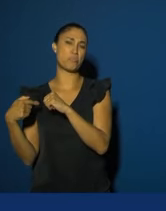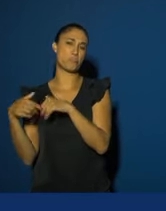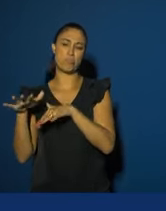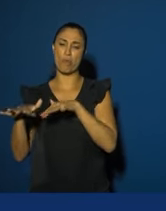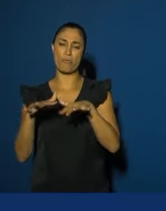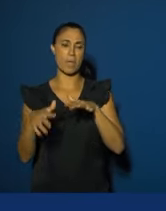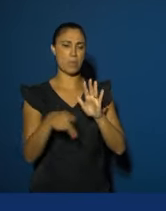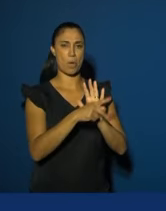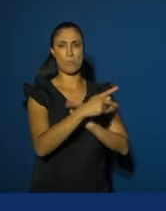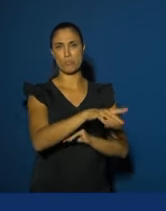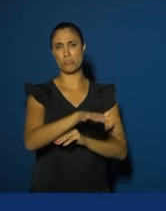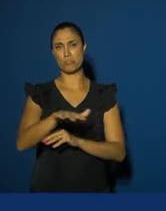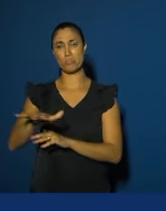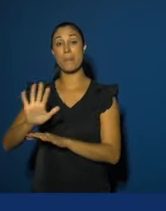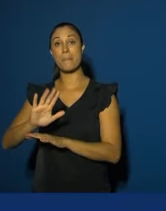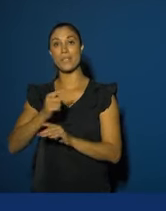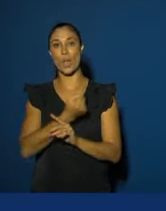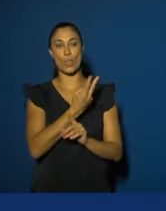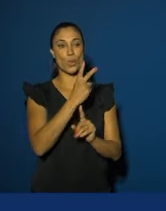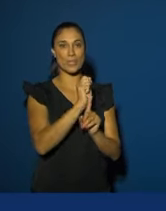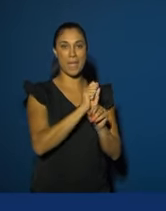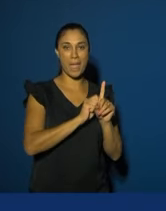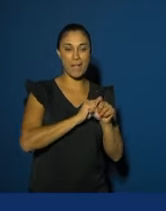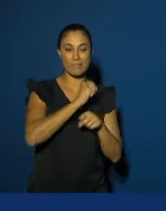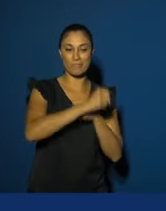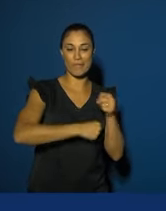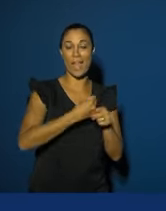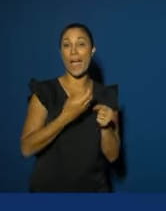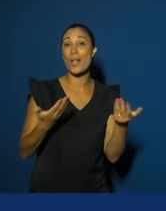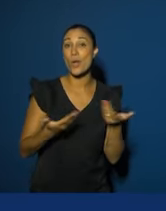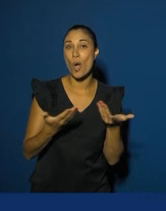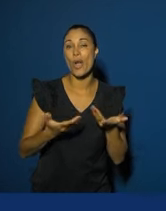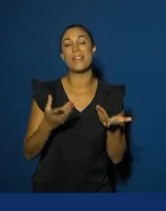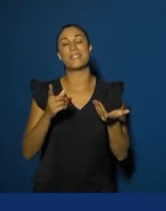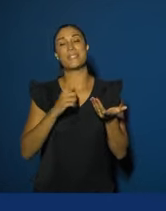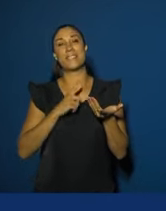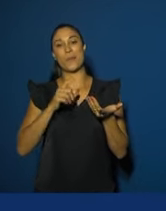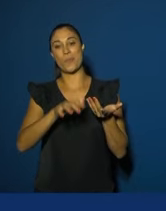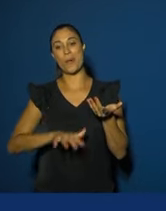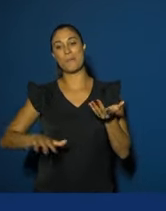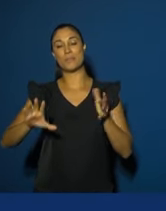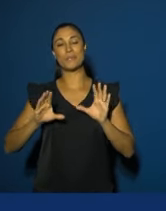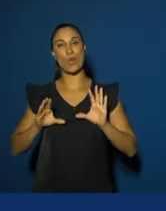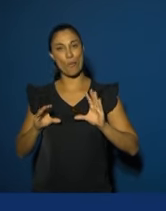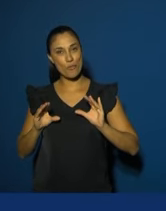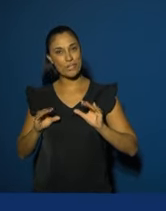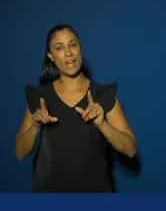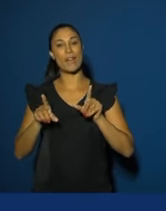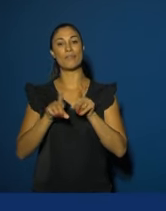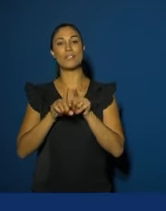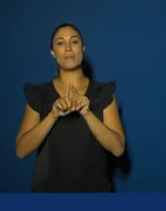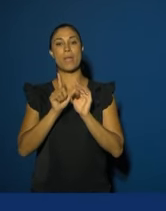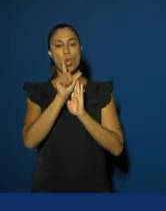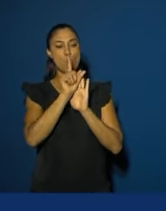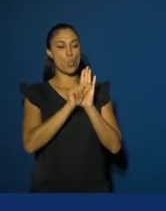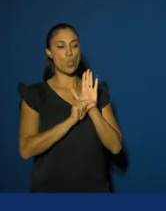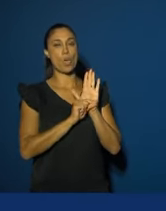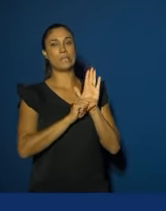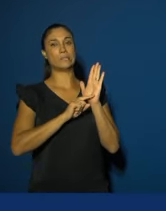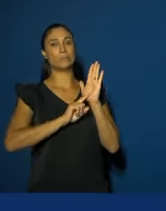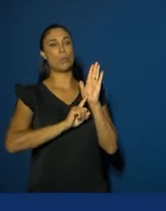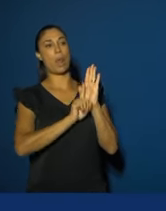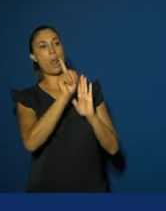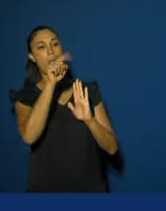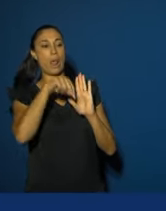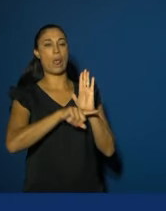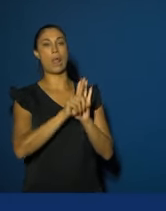movimentos mas passados 12 meses a gente está num ambiente muito mais construtivo muito mais previsível muito menos volátil mas